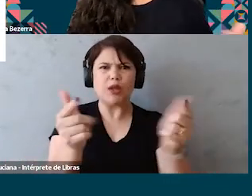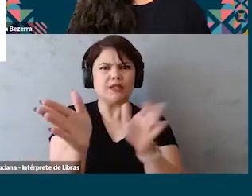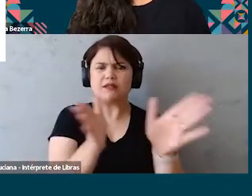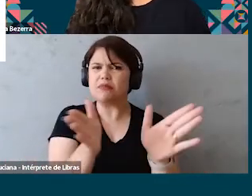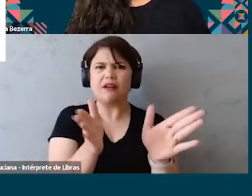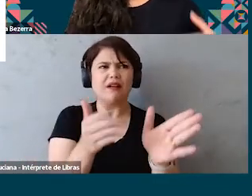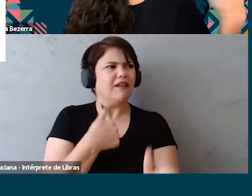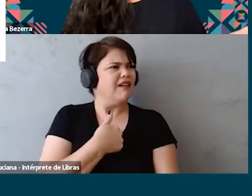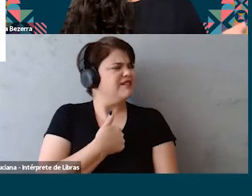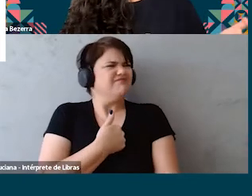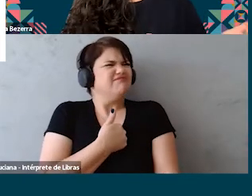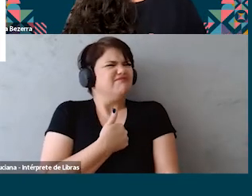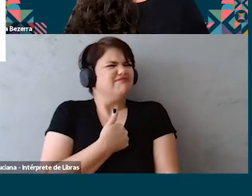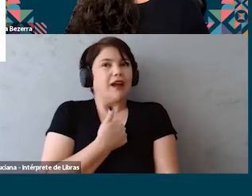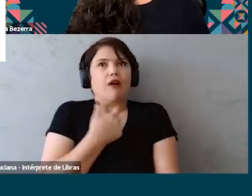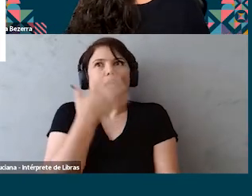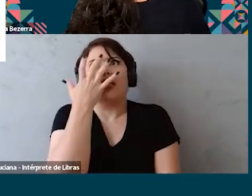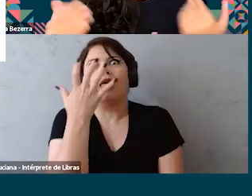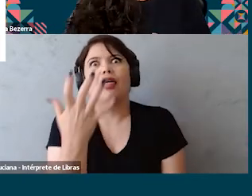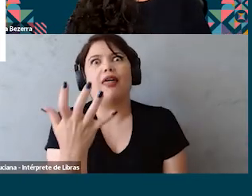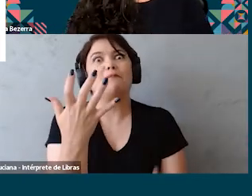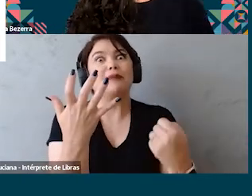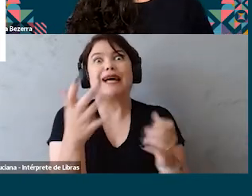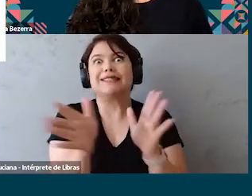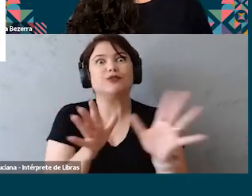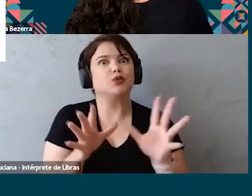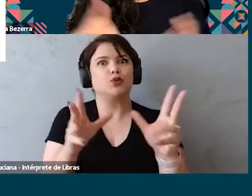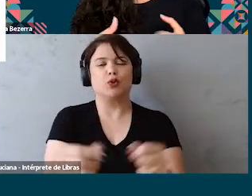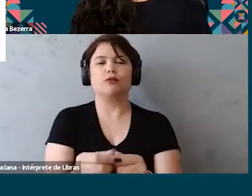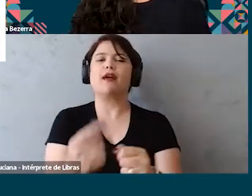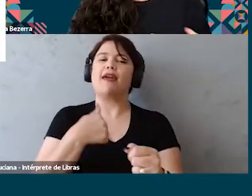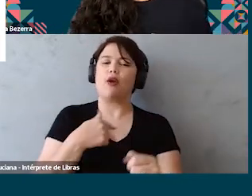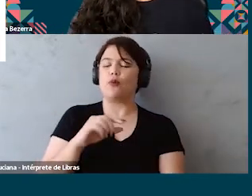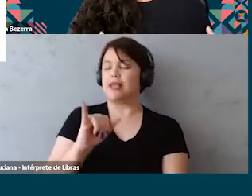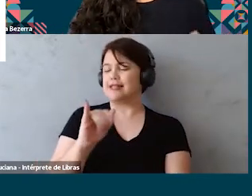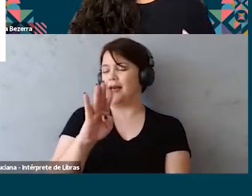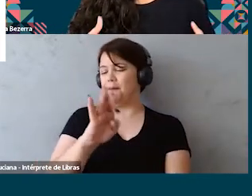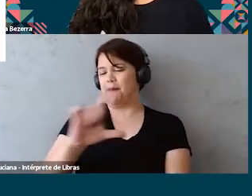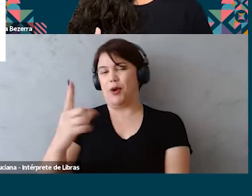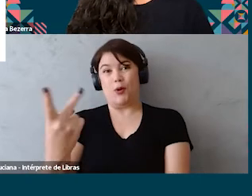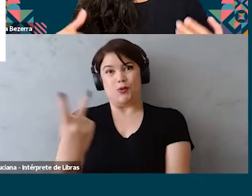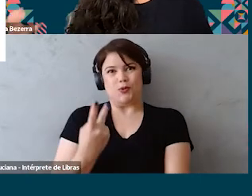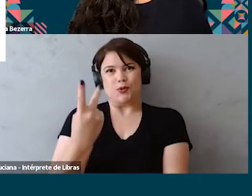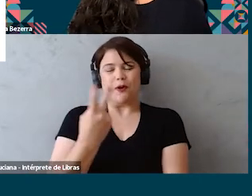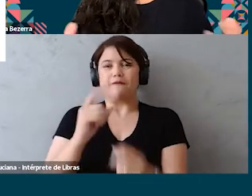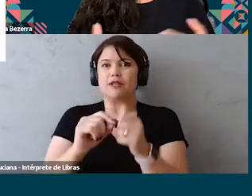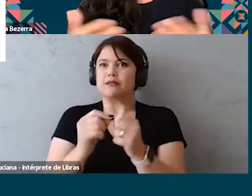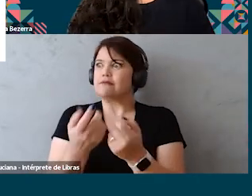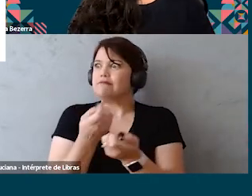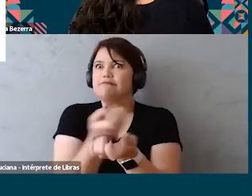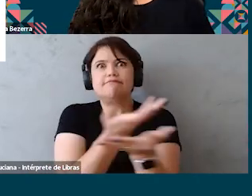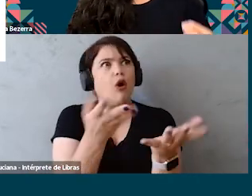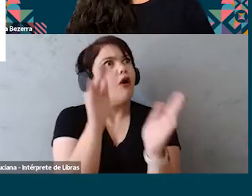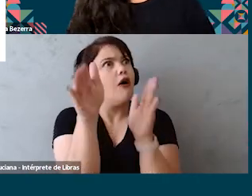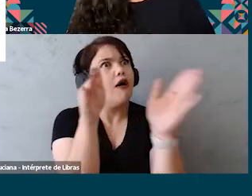seja acessível. Esse é o encantamento. E por último, a inspiração, que é o que eu e a Isabel estamos fazendo aqui, inspirando